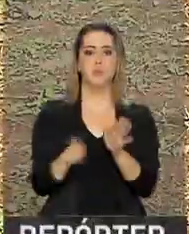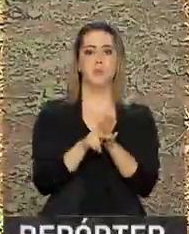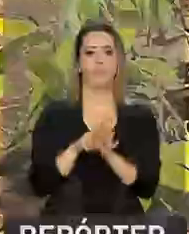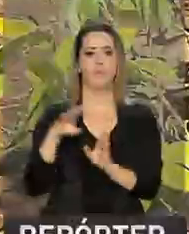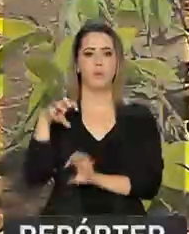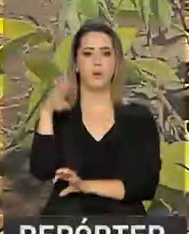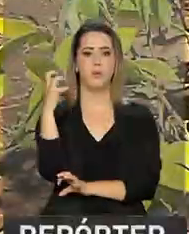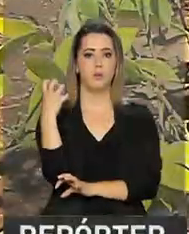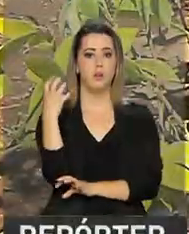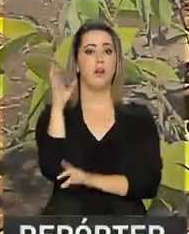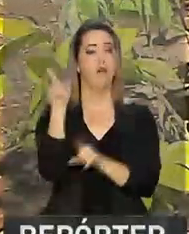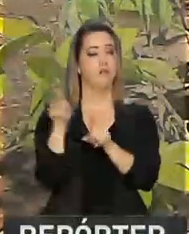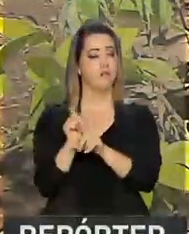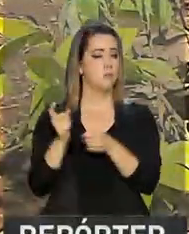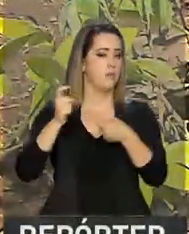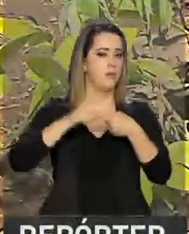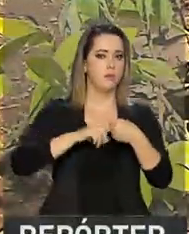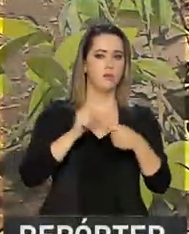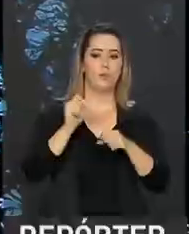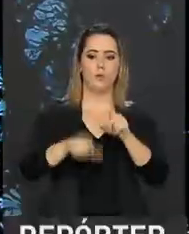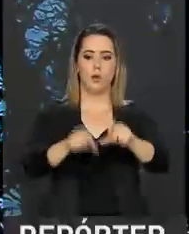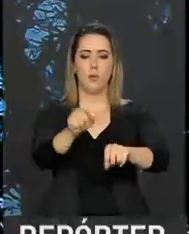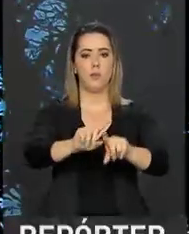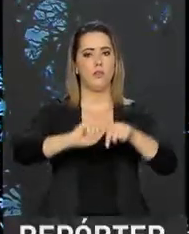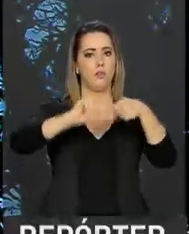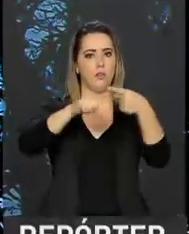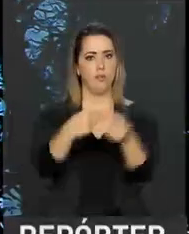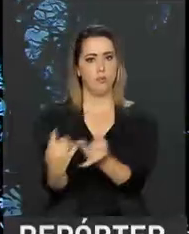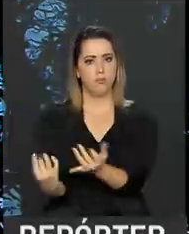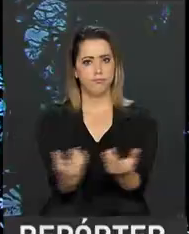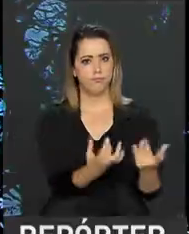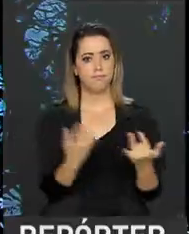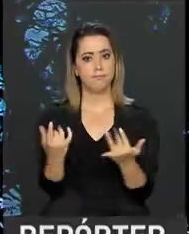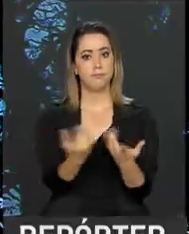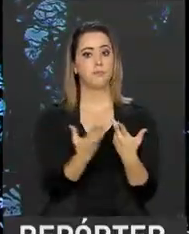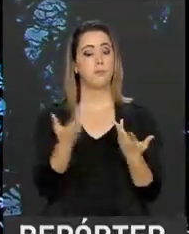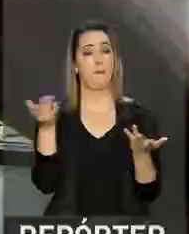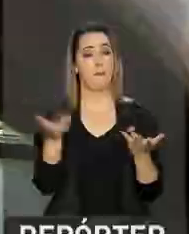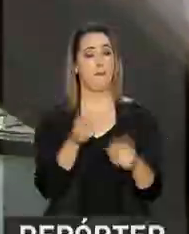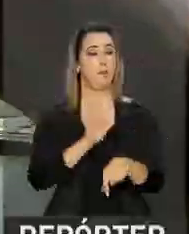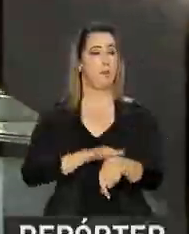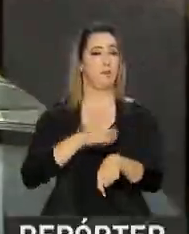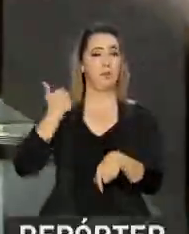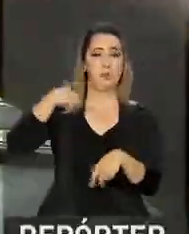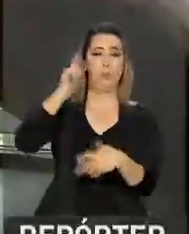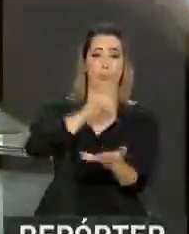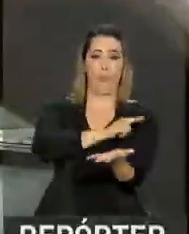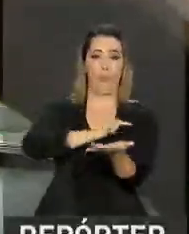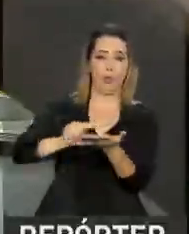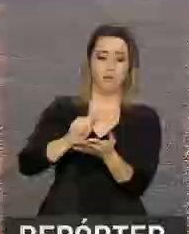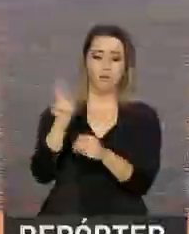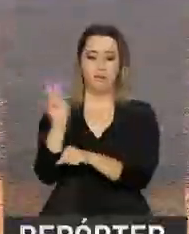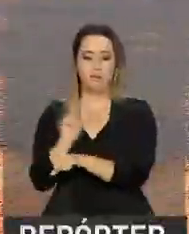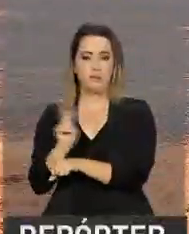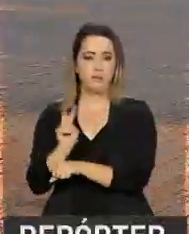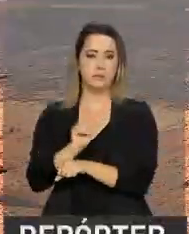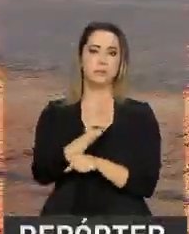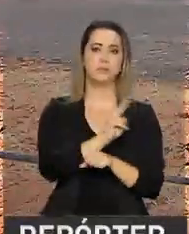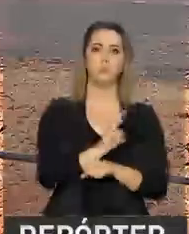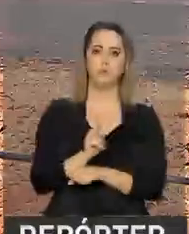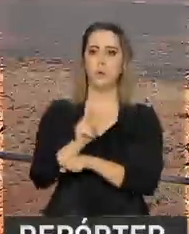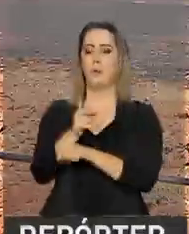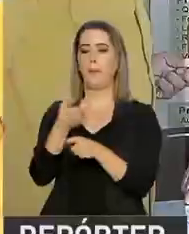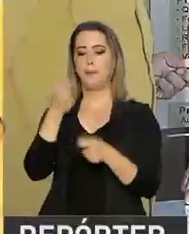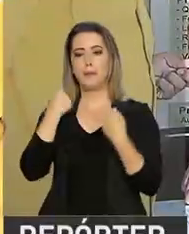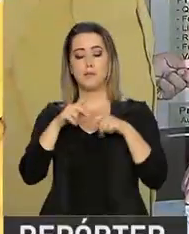para recuperar áreas degradadas no período crítico da seca além das ondas e do monitoramento do